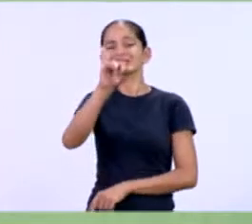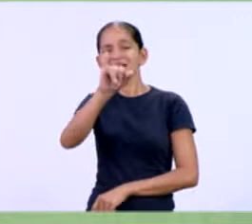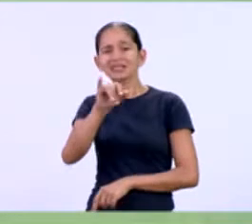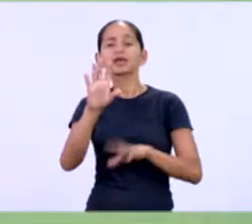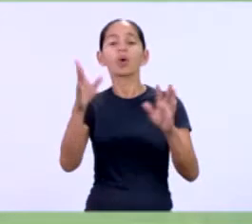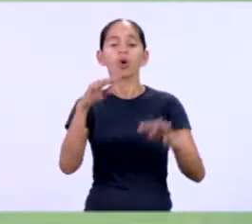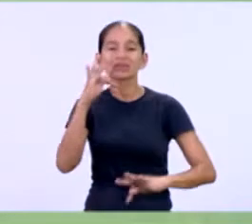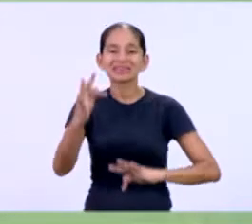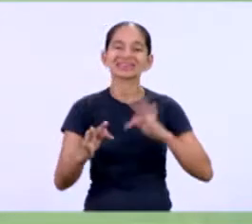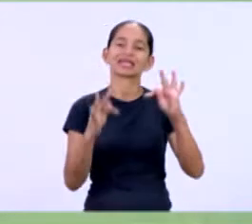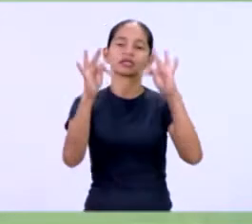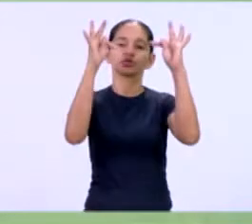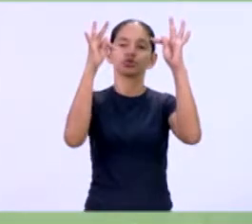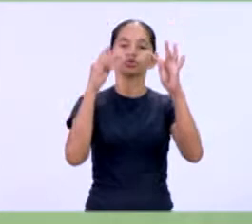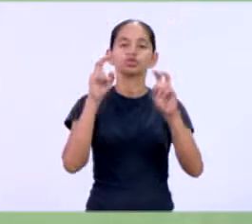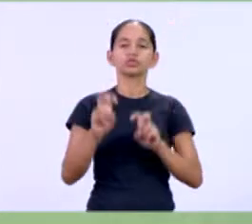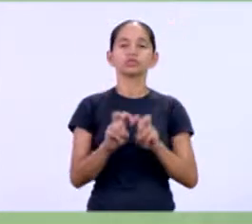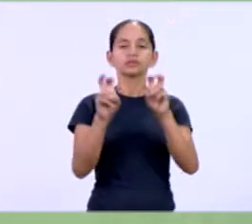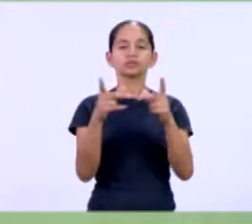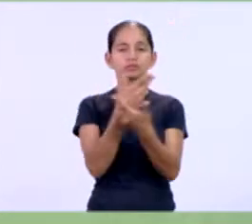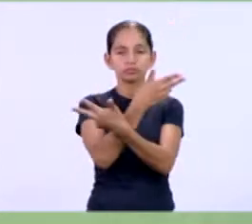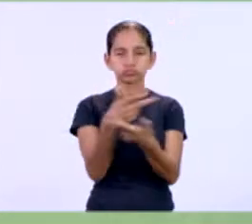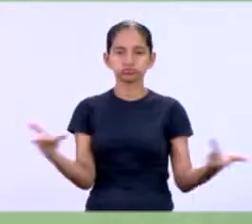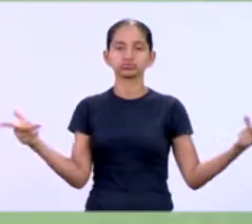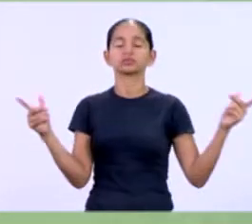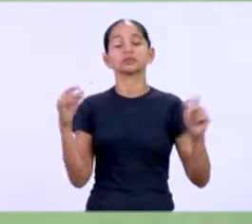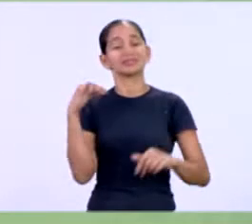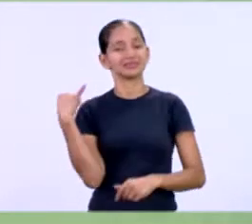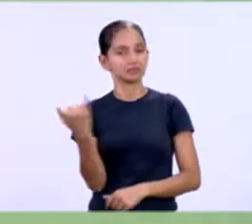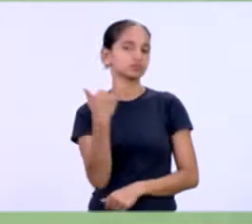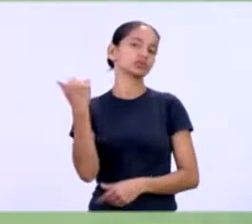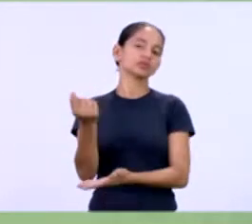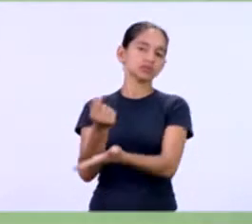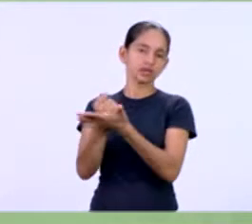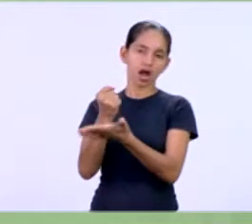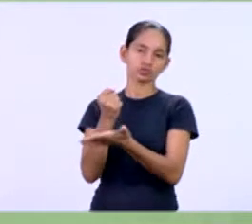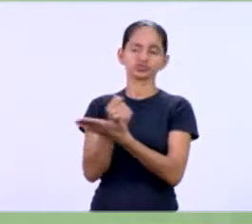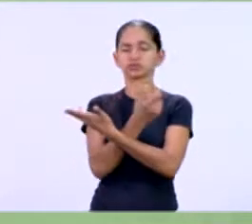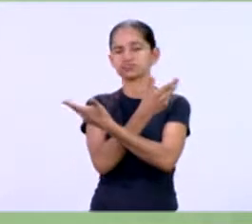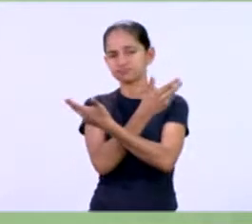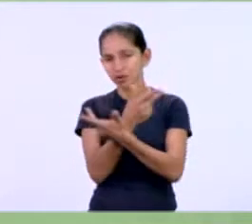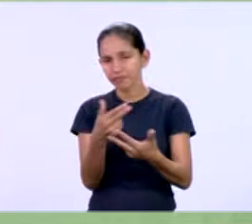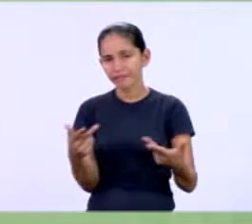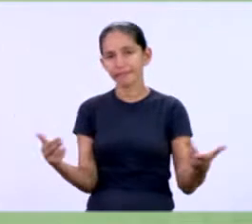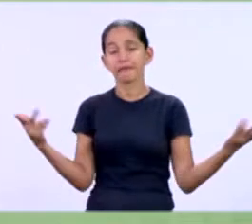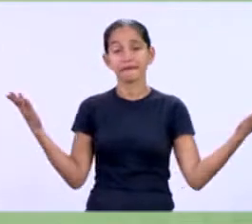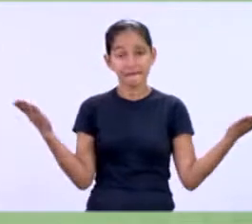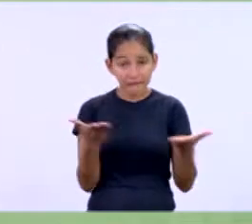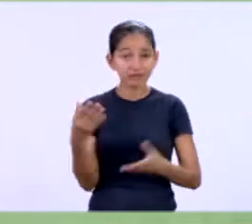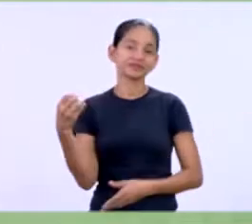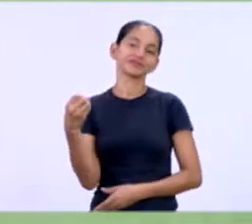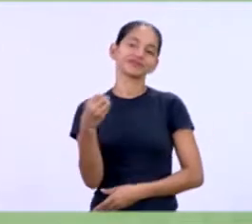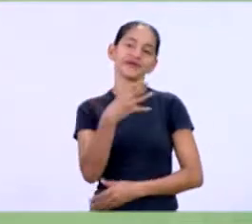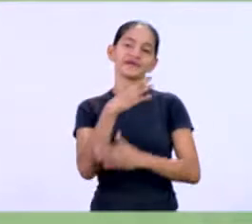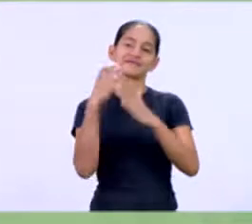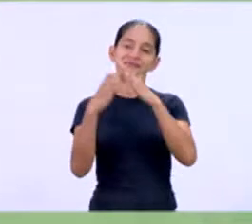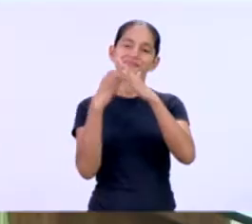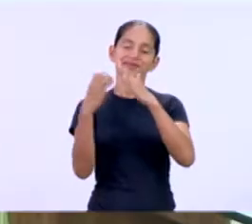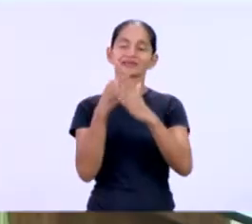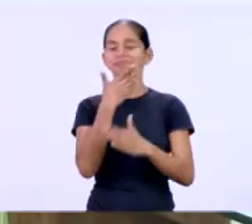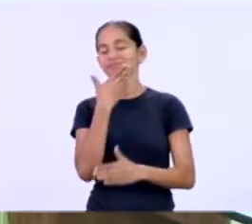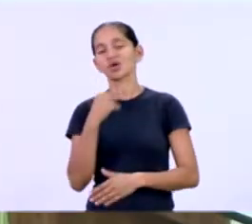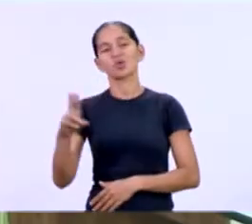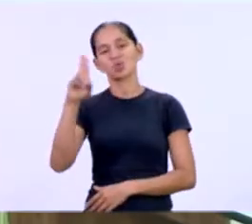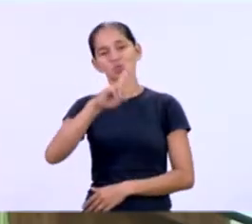à tecnologia da informação, que são uma parte muito importante das organizações contemporâneas hoje. Muitas das organizações